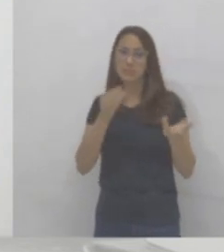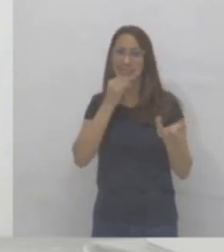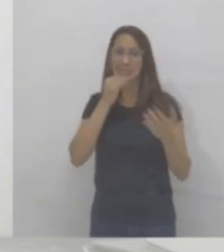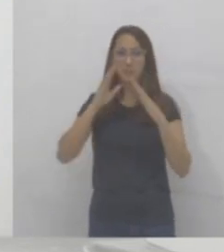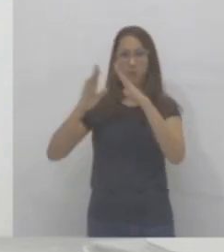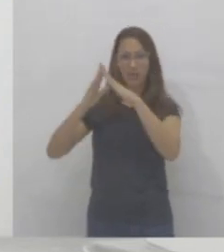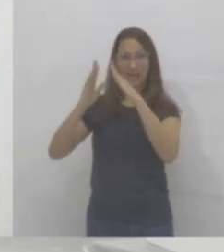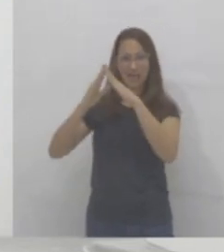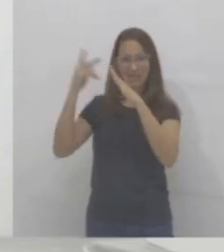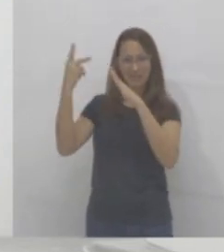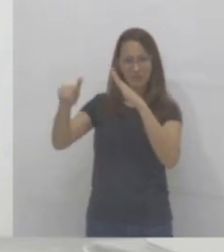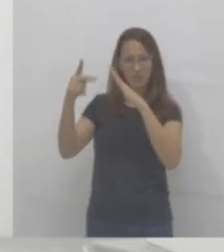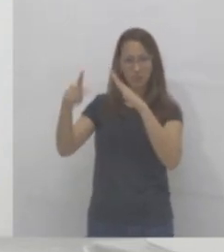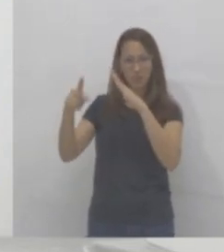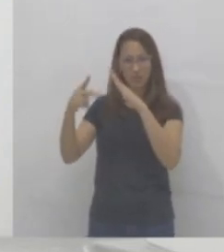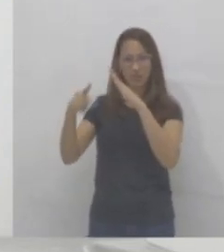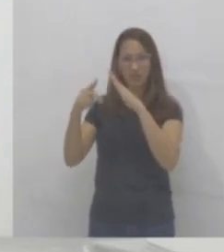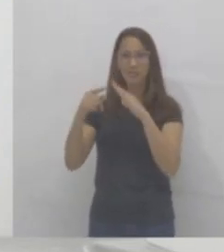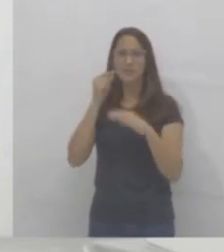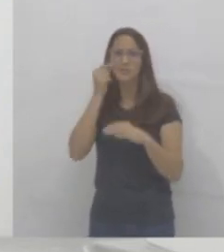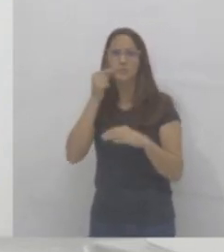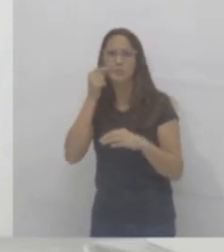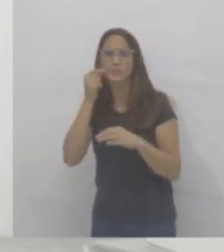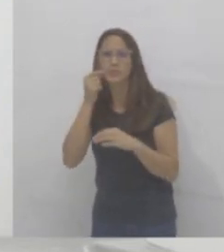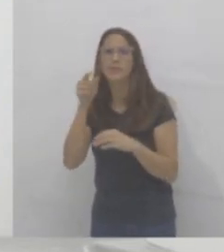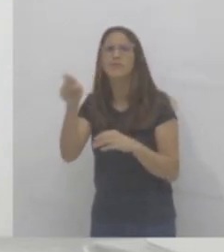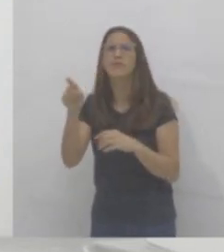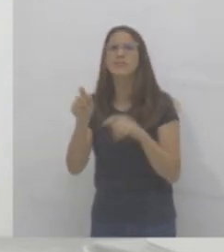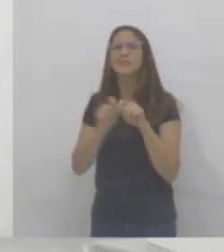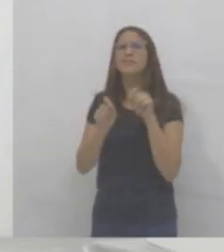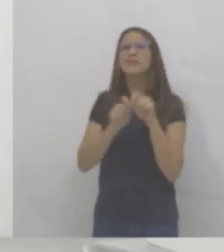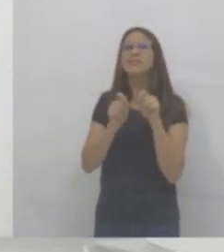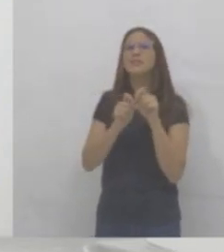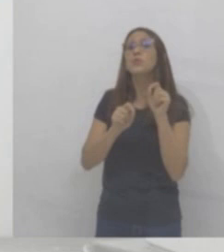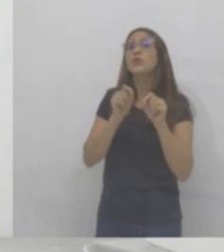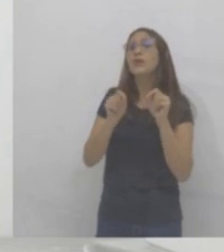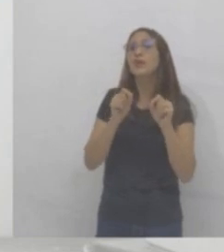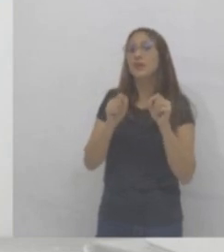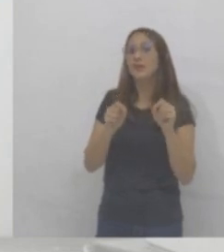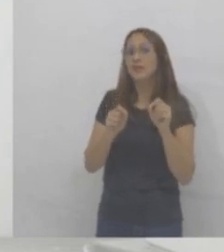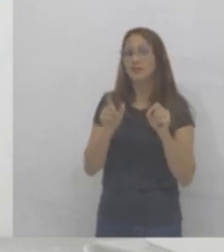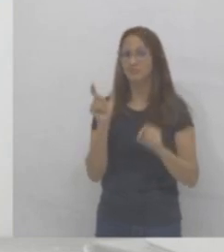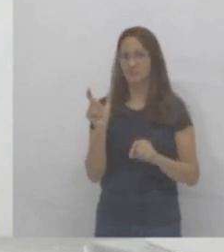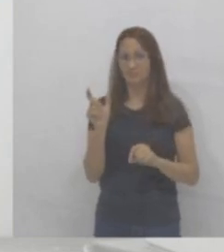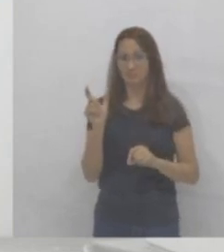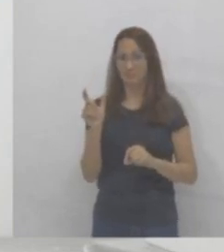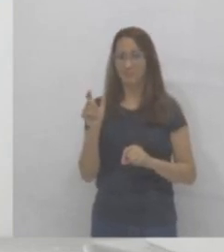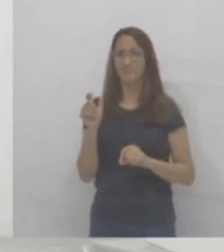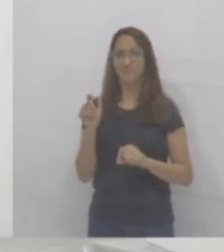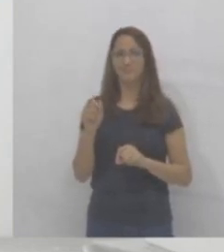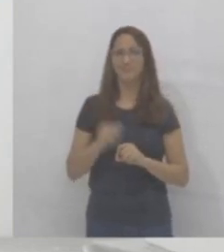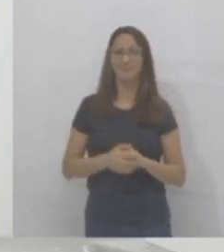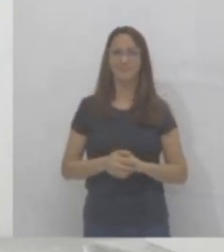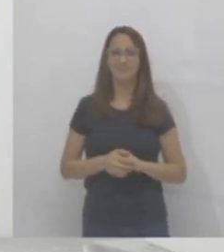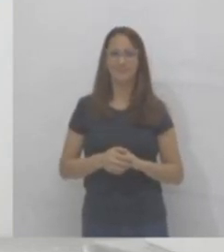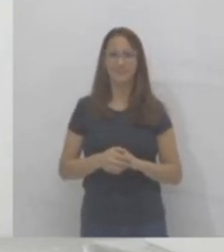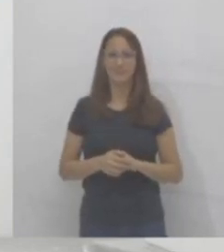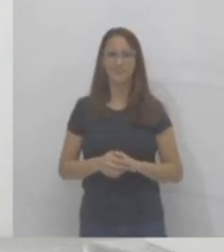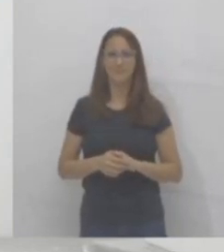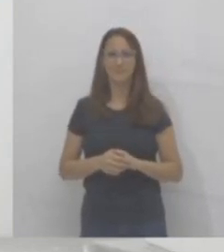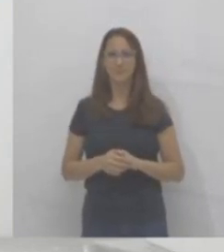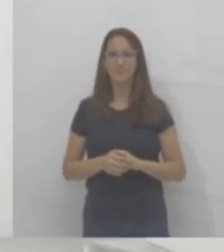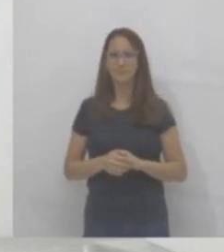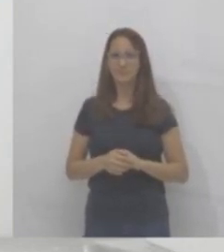casa, no camundongo lá, o que você vai fazer? Tá? Mouse, lembra do Mickey, né? Mickey Mouse, tá? É o camundongozinho lá, tá? Vamos